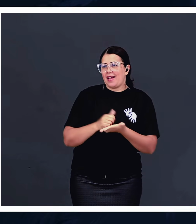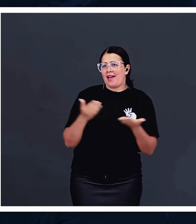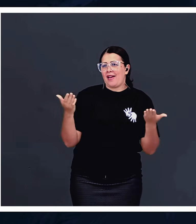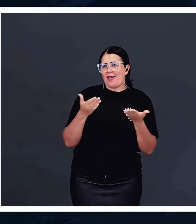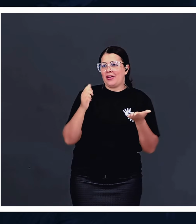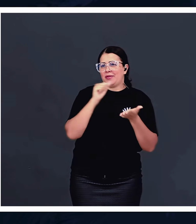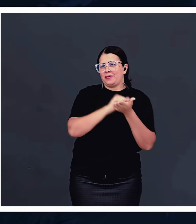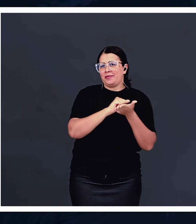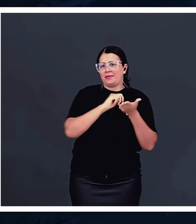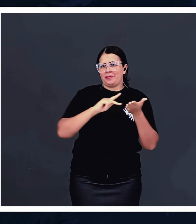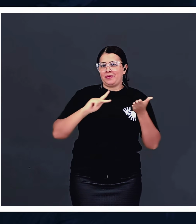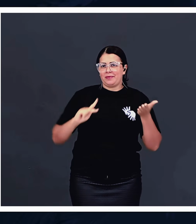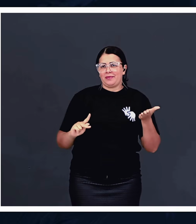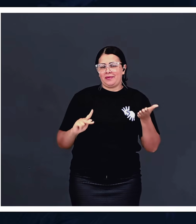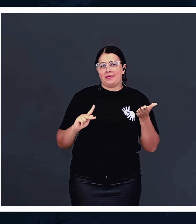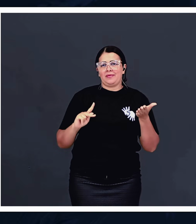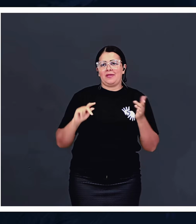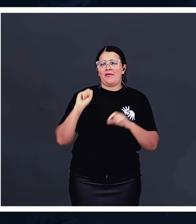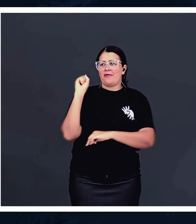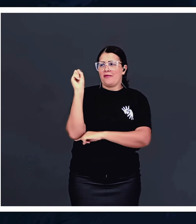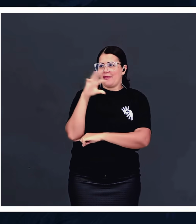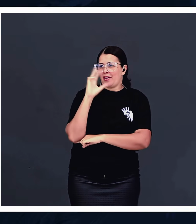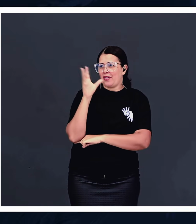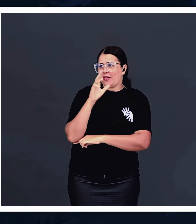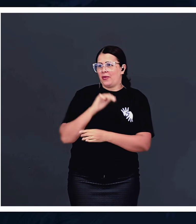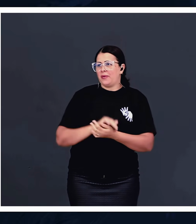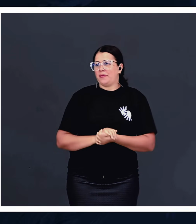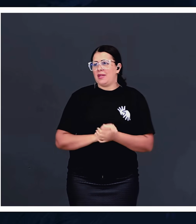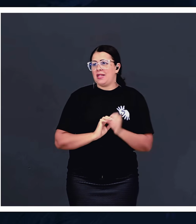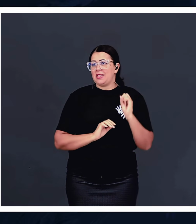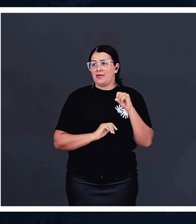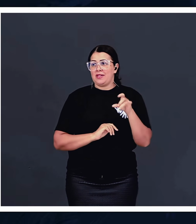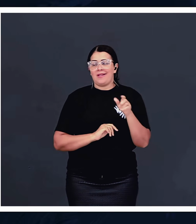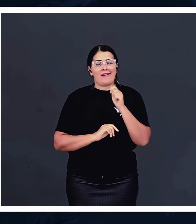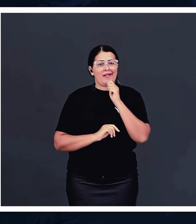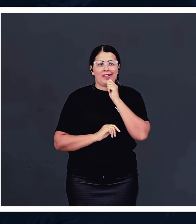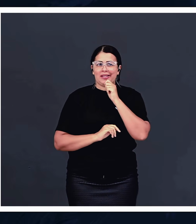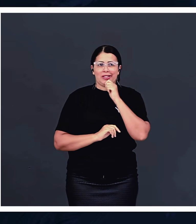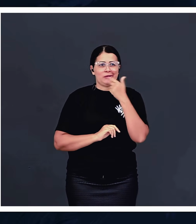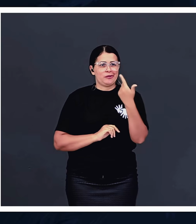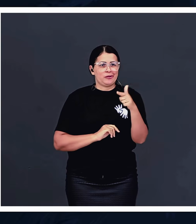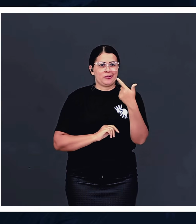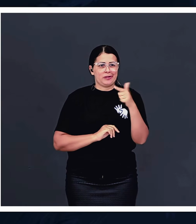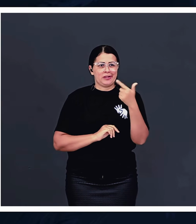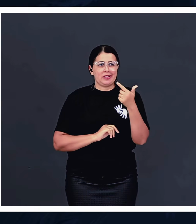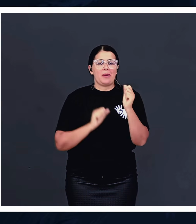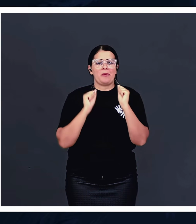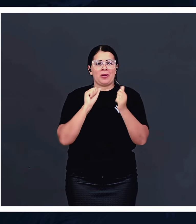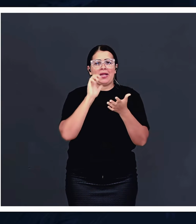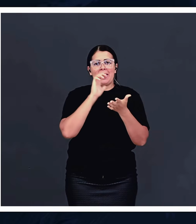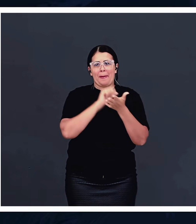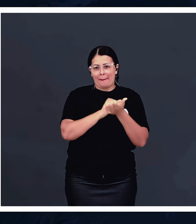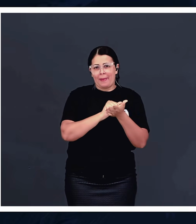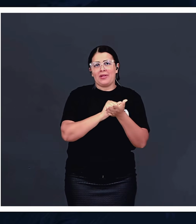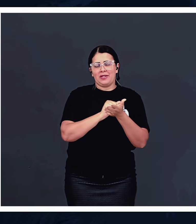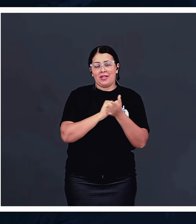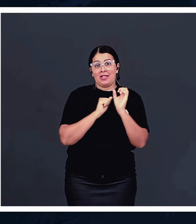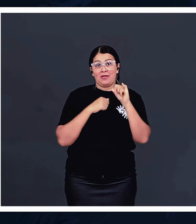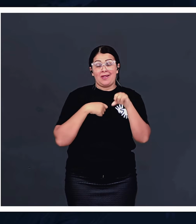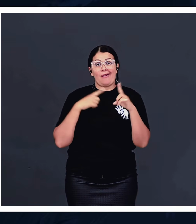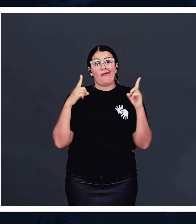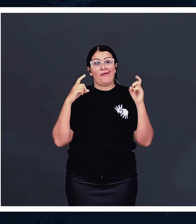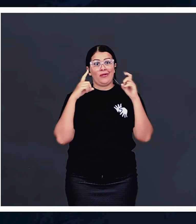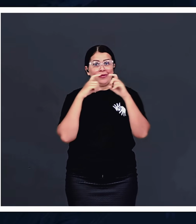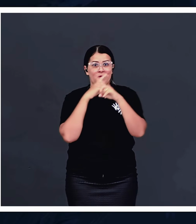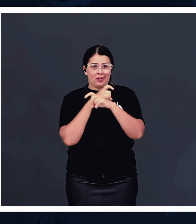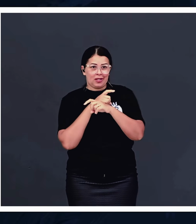no aplicativo Farol. Já se você não tem um aplicativo, baixe aí. Se você está com